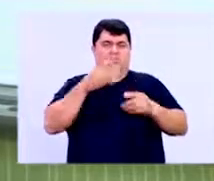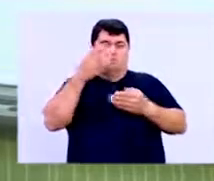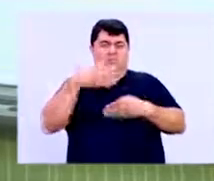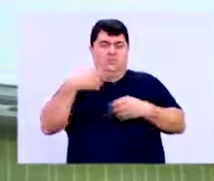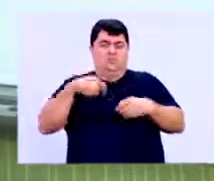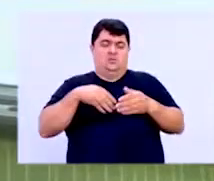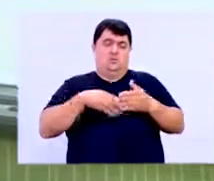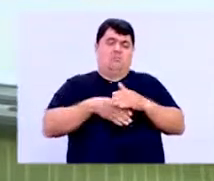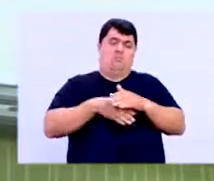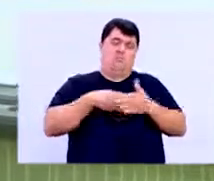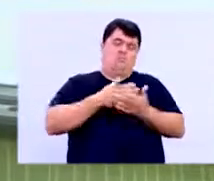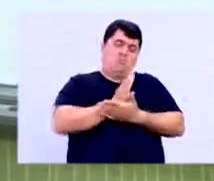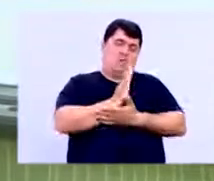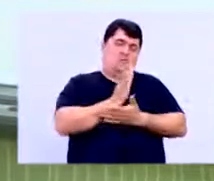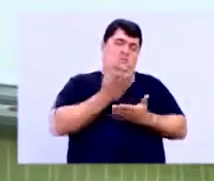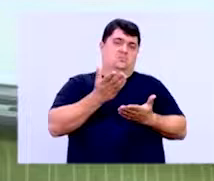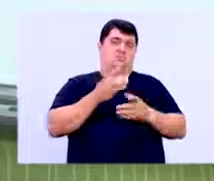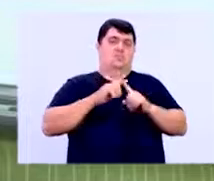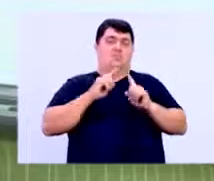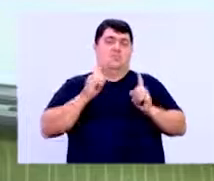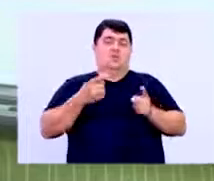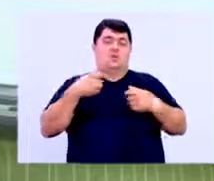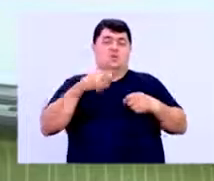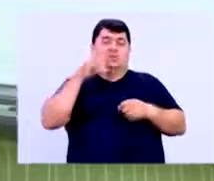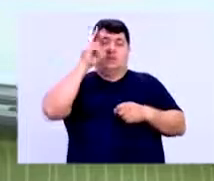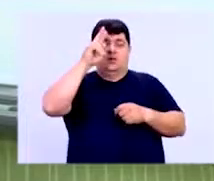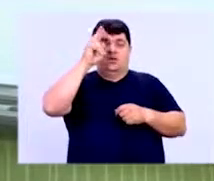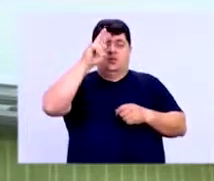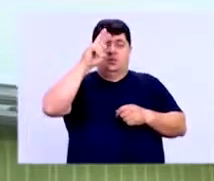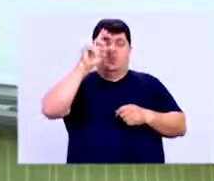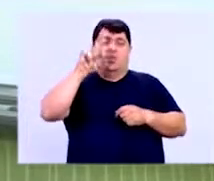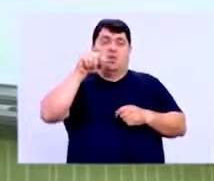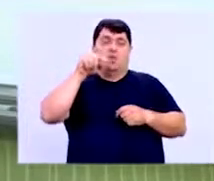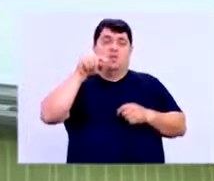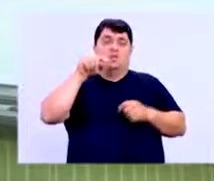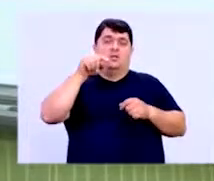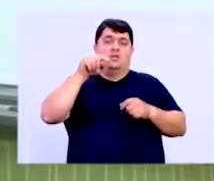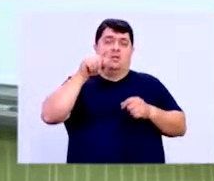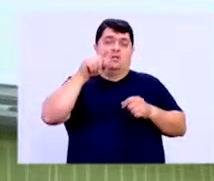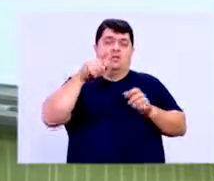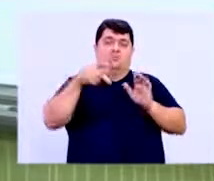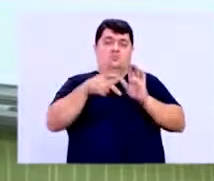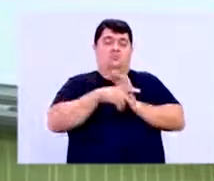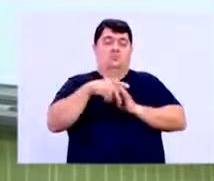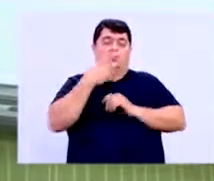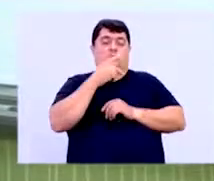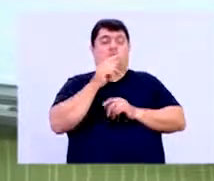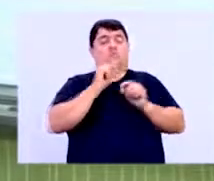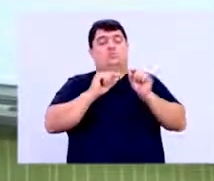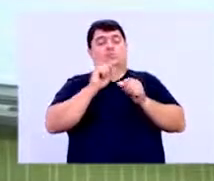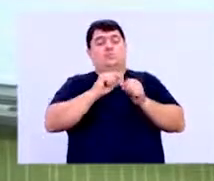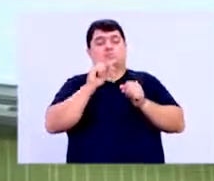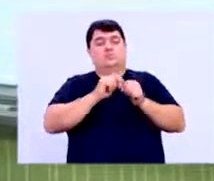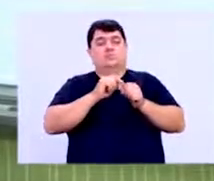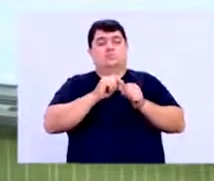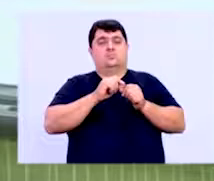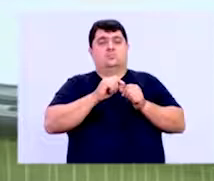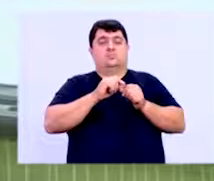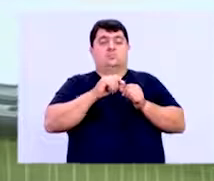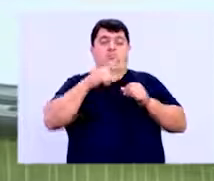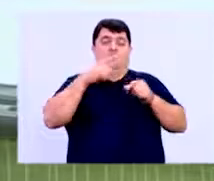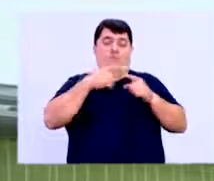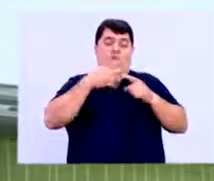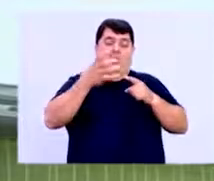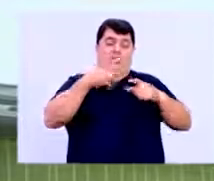precisa passar. Tá ok. Mas vocês têm que lembrar que isso aqui você está fazendo por algum motivo. E qual é o motivo? A inserção no mercado de